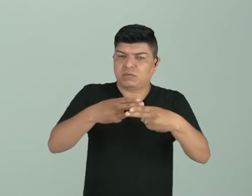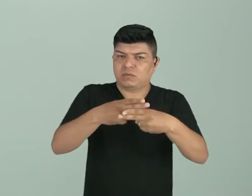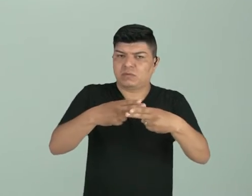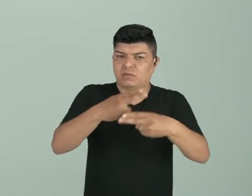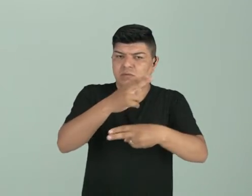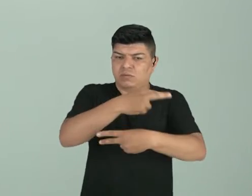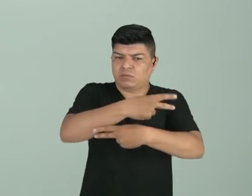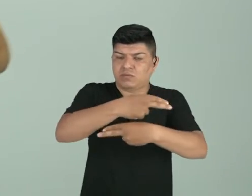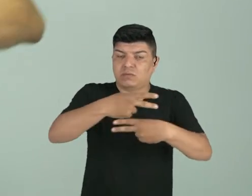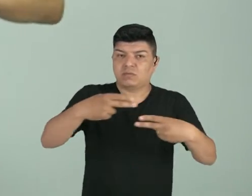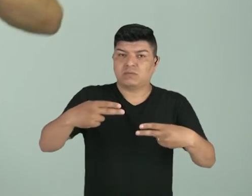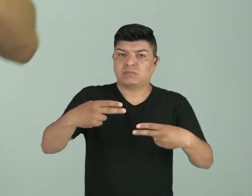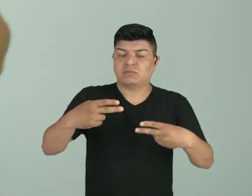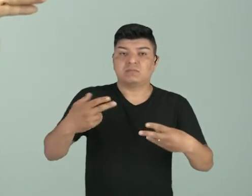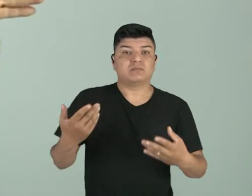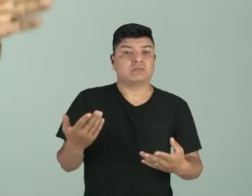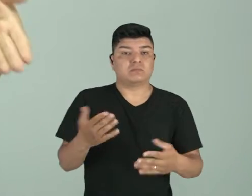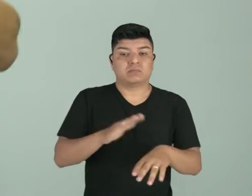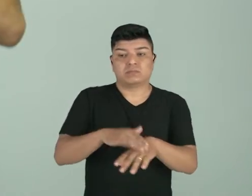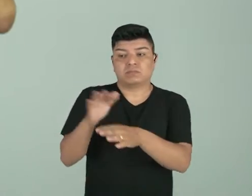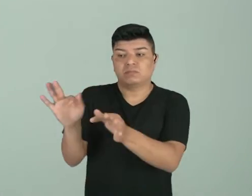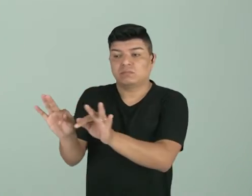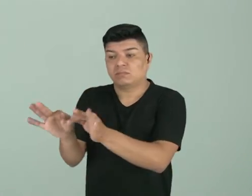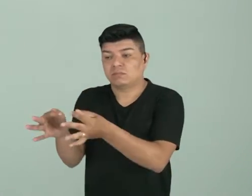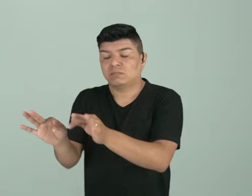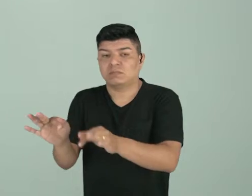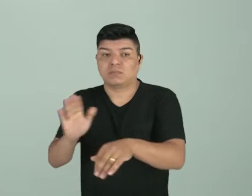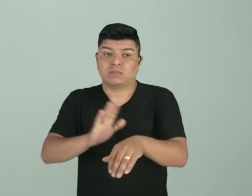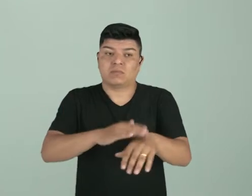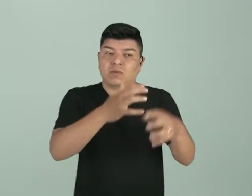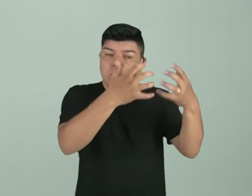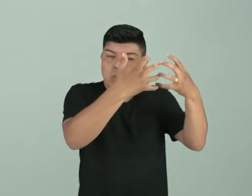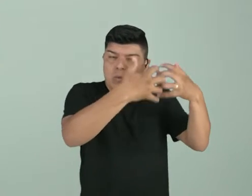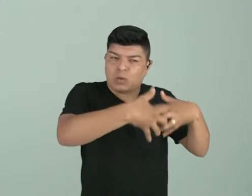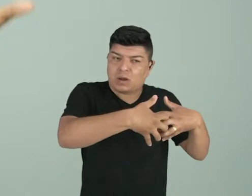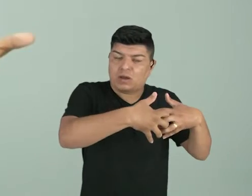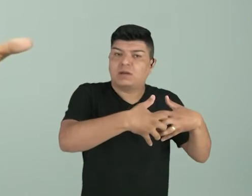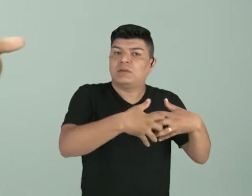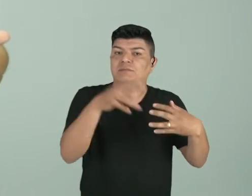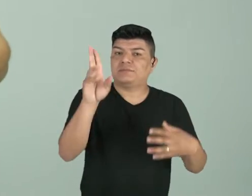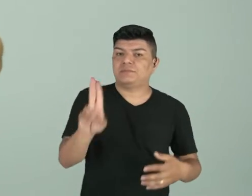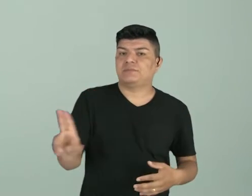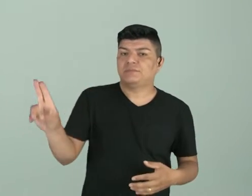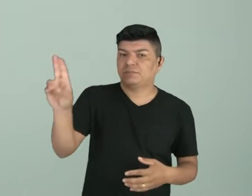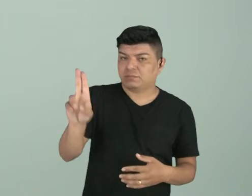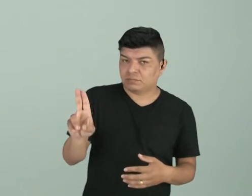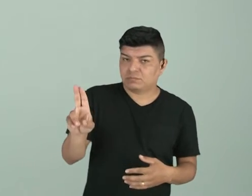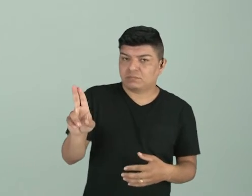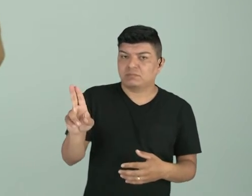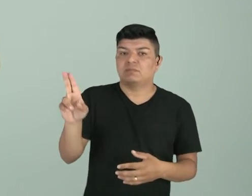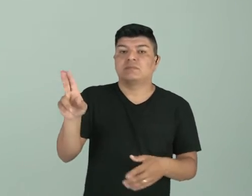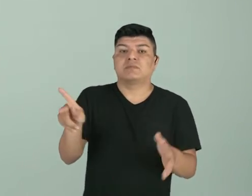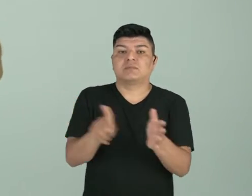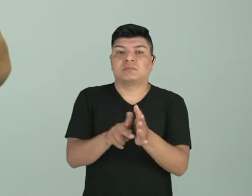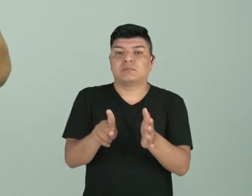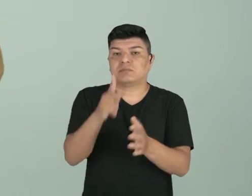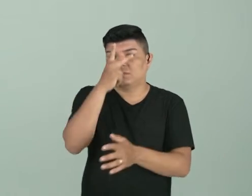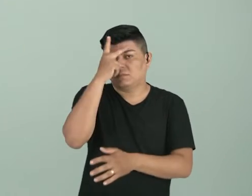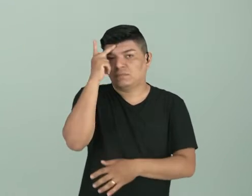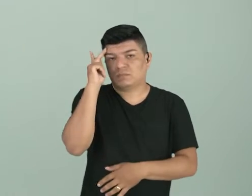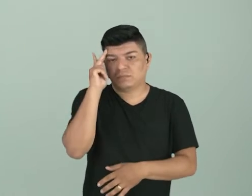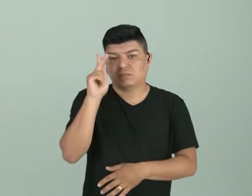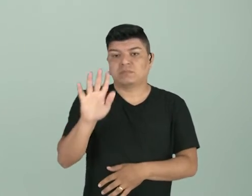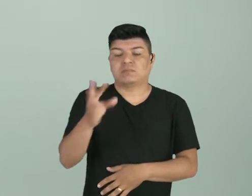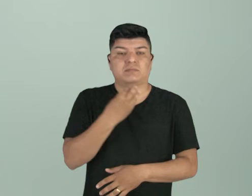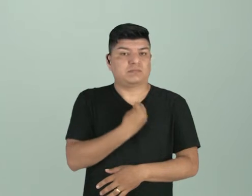ferramentas de trabalho, dos mais simples aos mais complexos, utilizados e manuseados pelas pessoas que